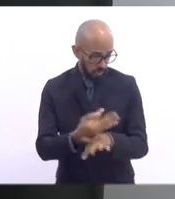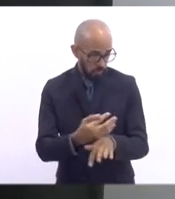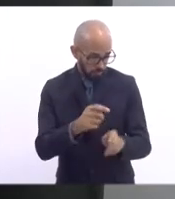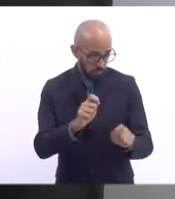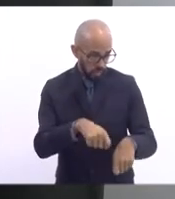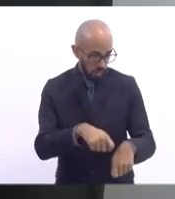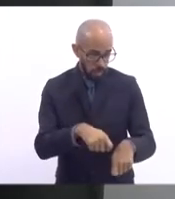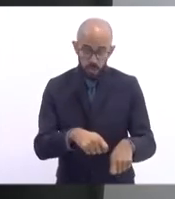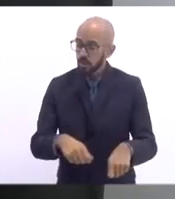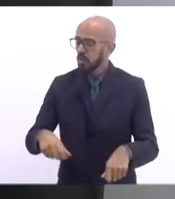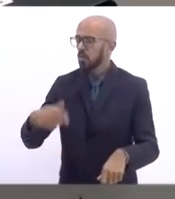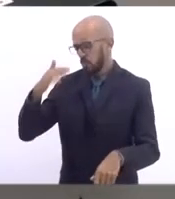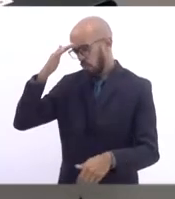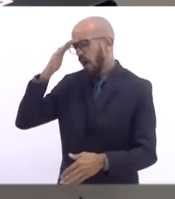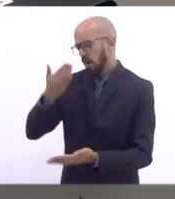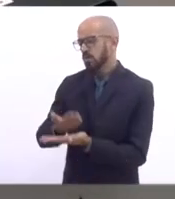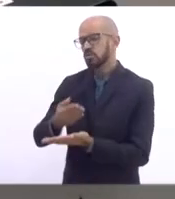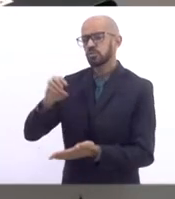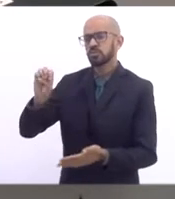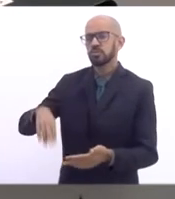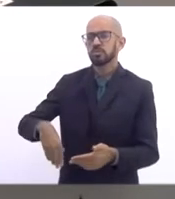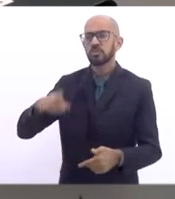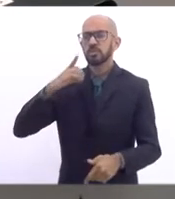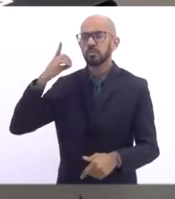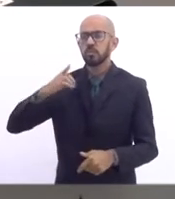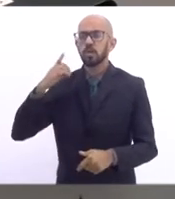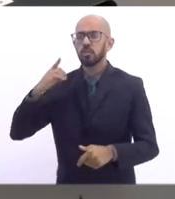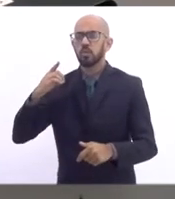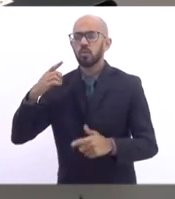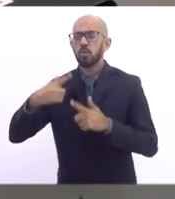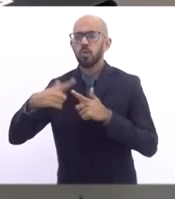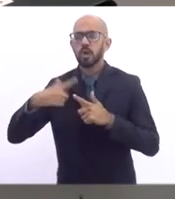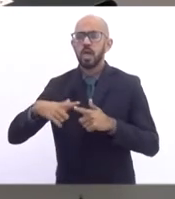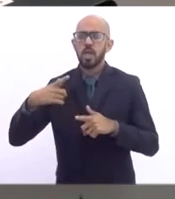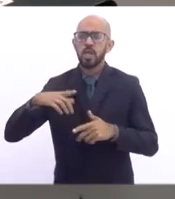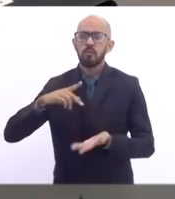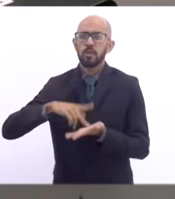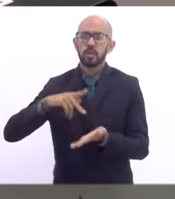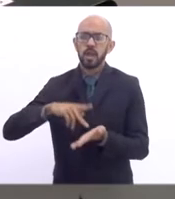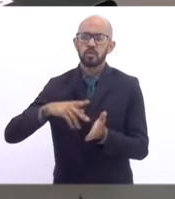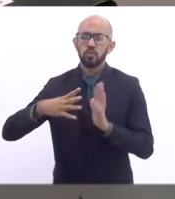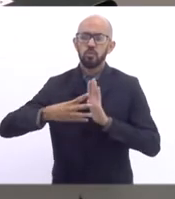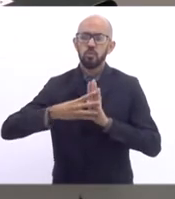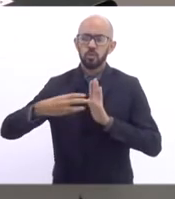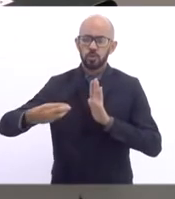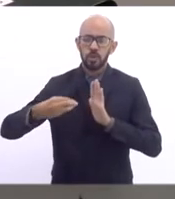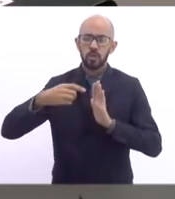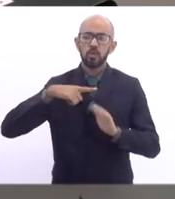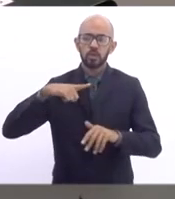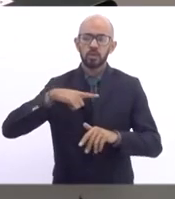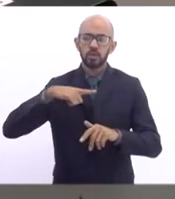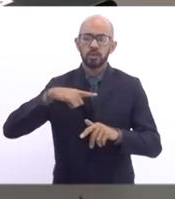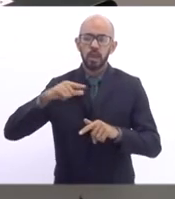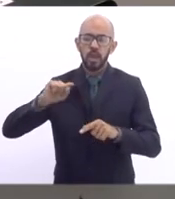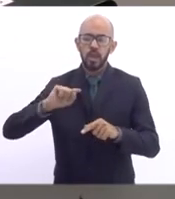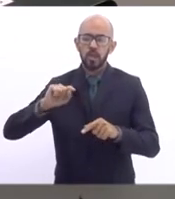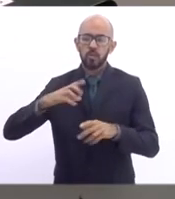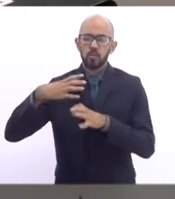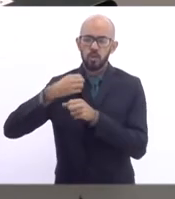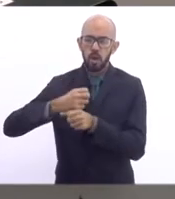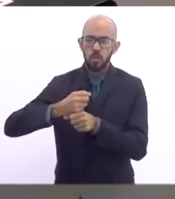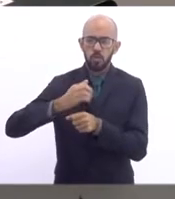acredito que sim é na verdade o o modelo e ele tem uma projeção